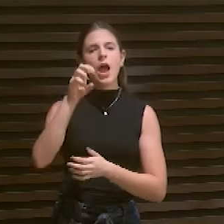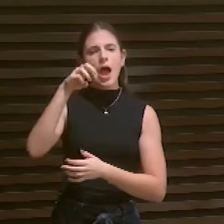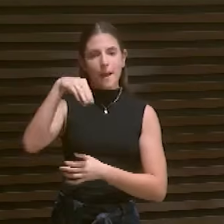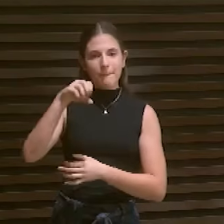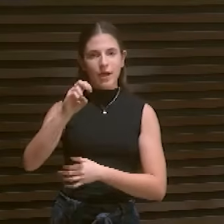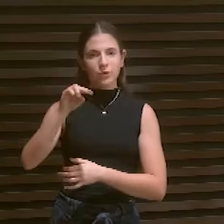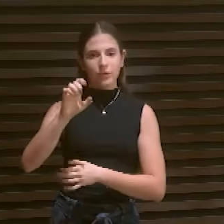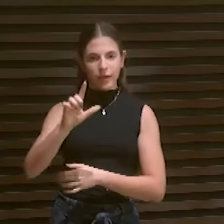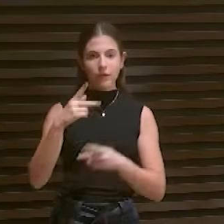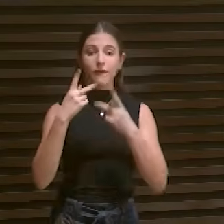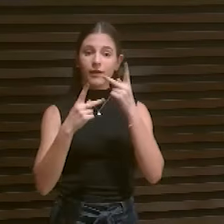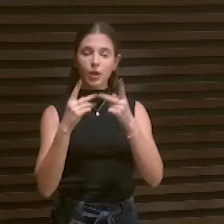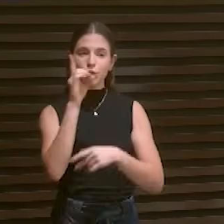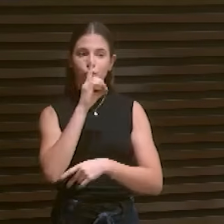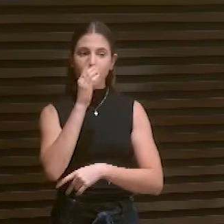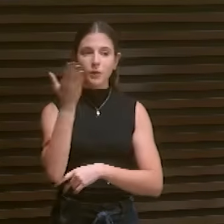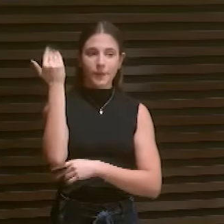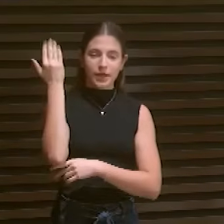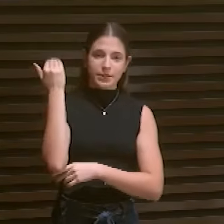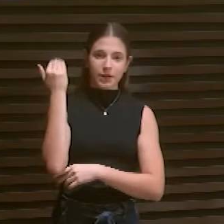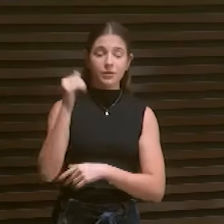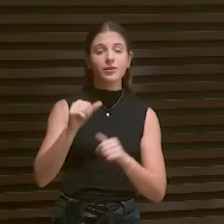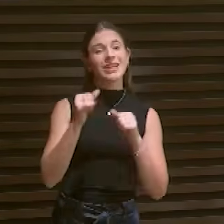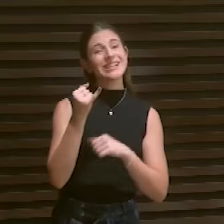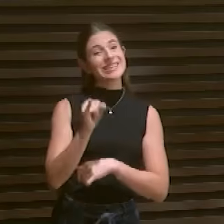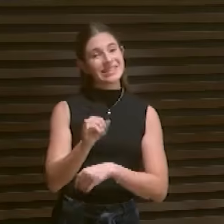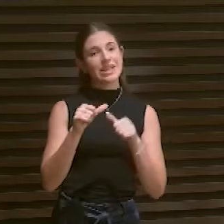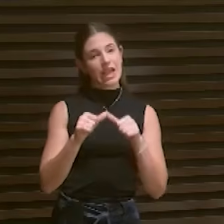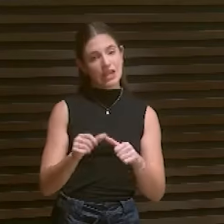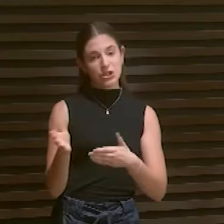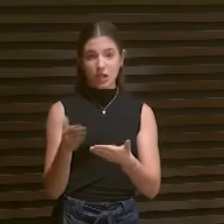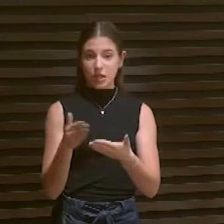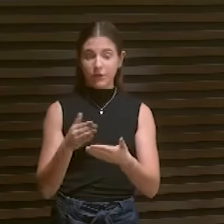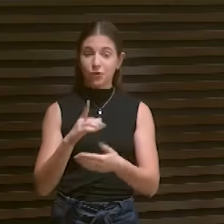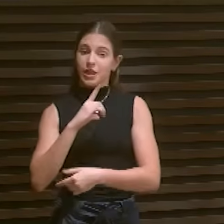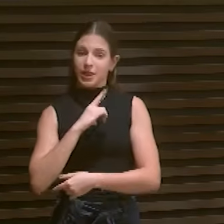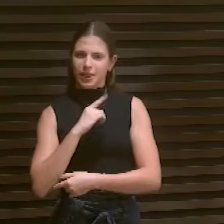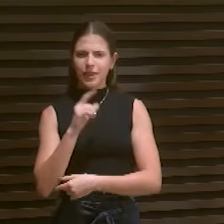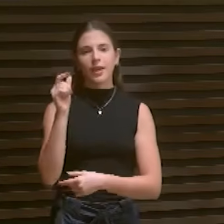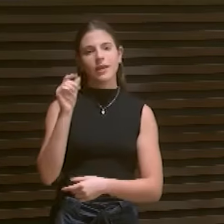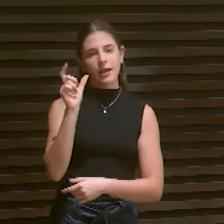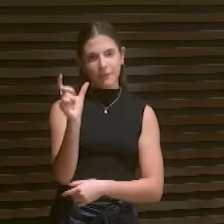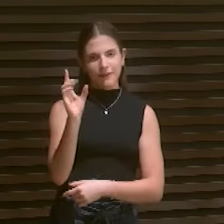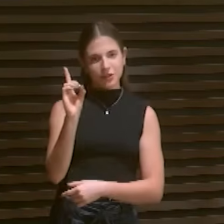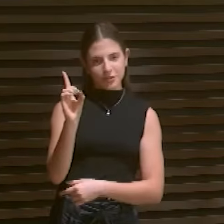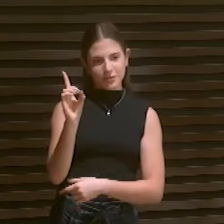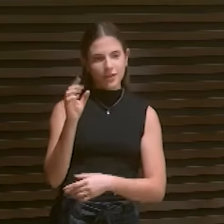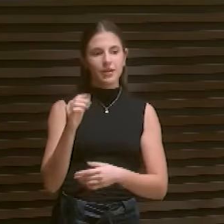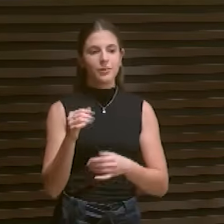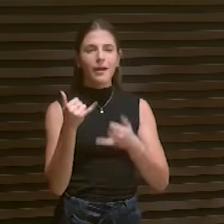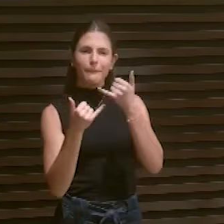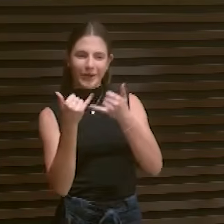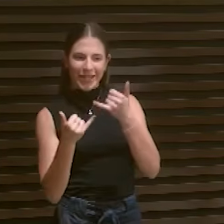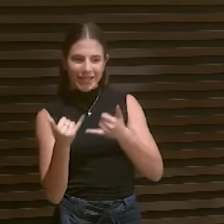domingo passado, né, que se este livro contém a palavra de Deus, e era uma pegadinha, né? Esse livro